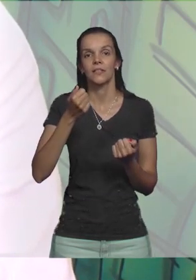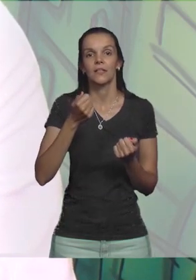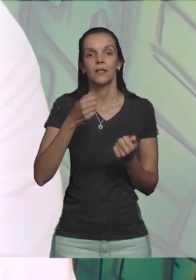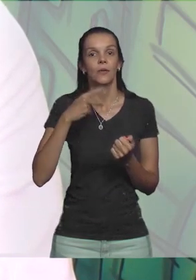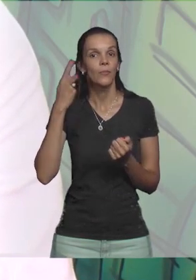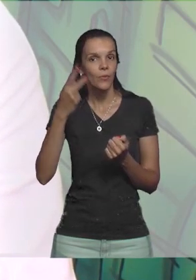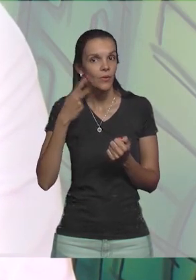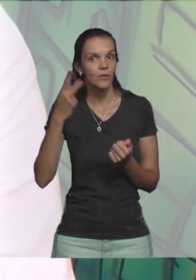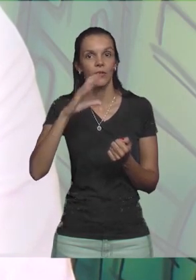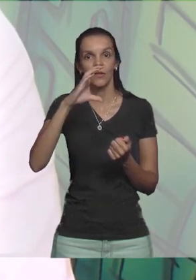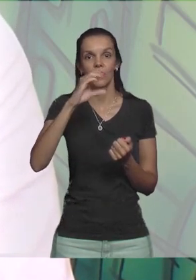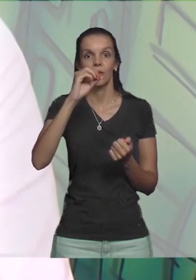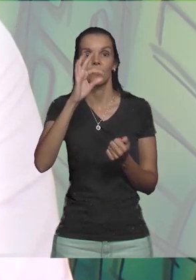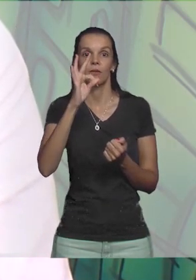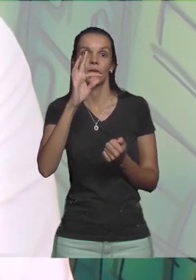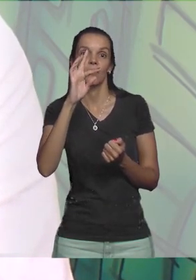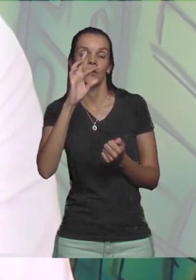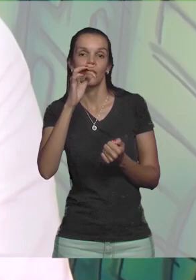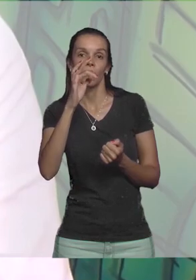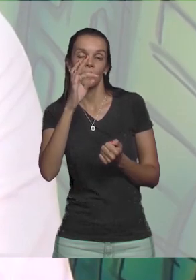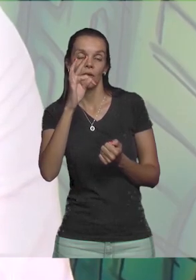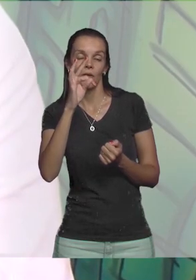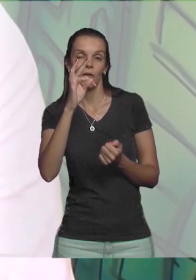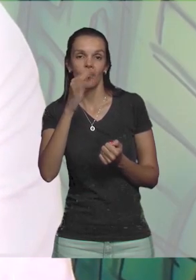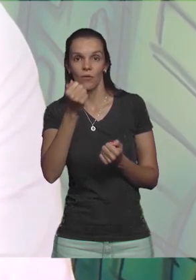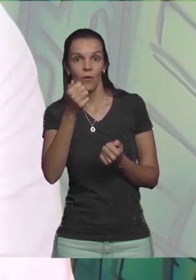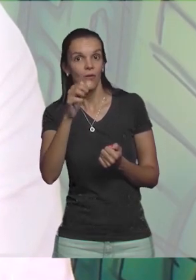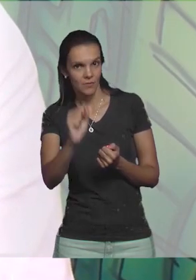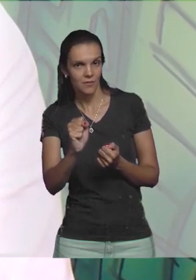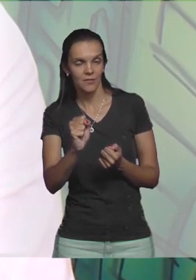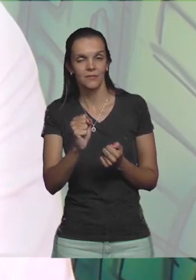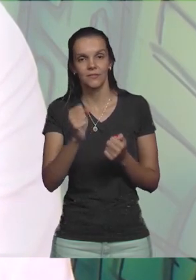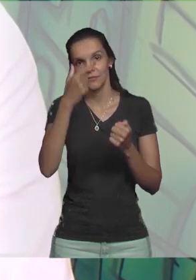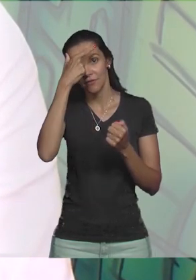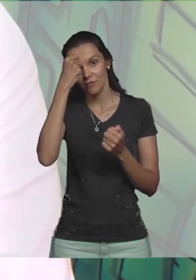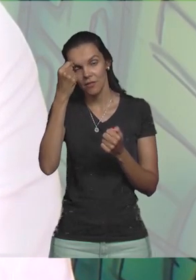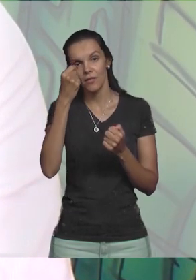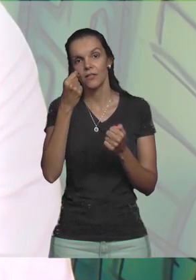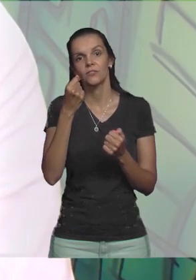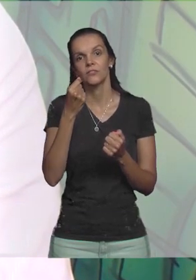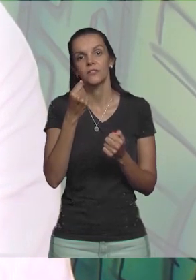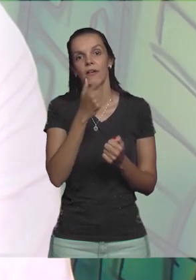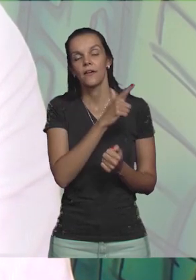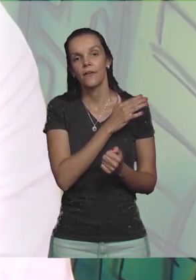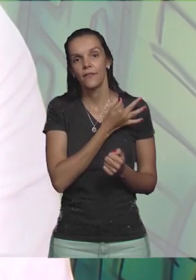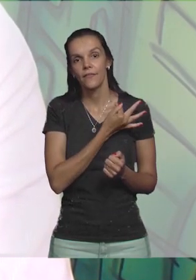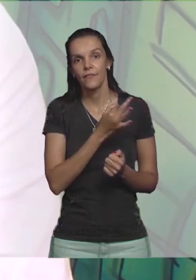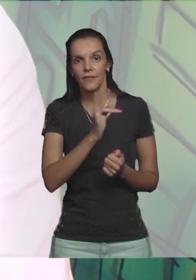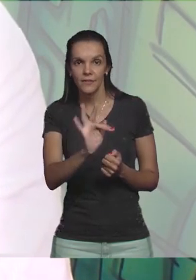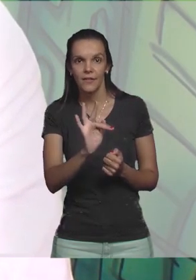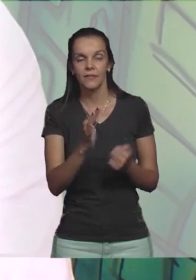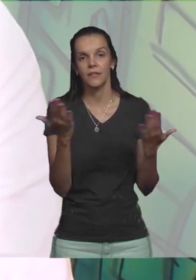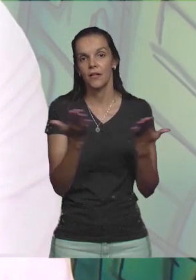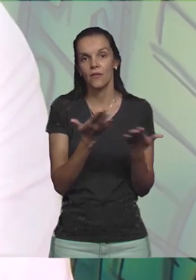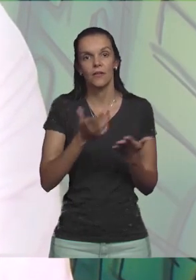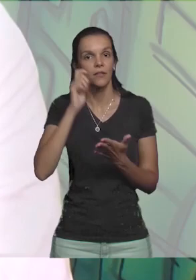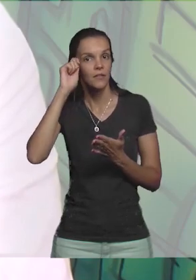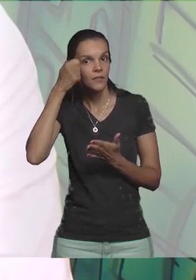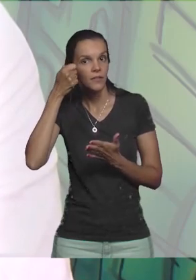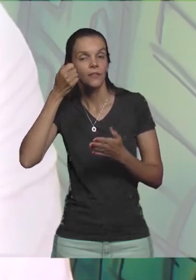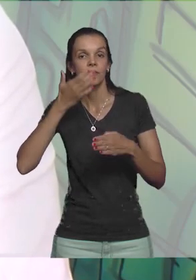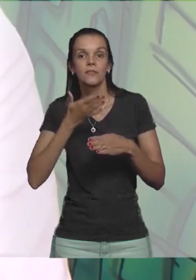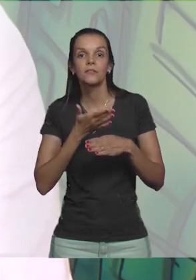cotas nas universidades federais. Então a gente fala assim, agora os negros estão conseguindo ingressar